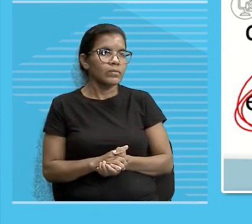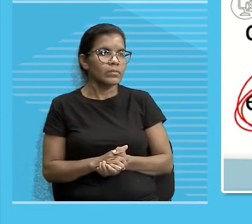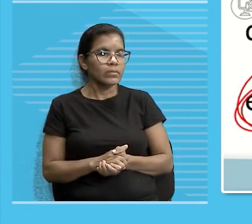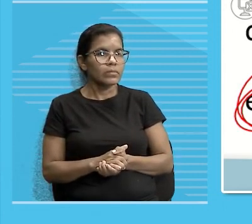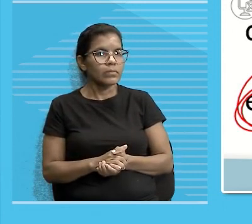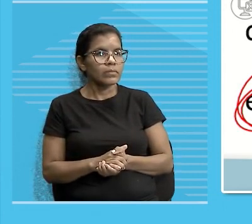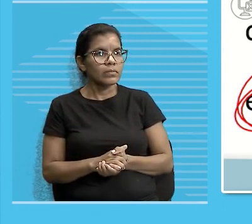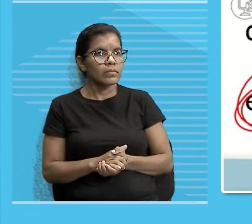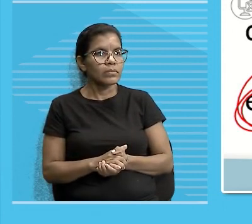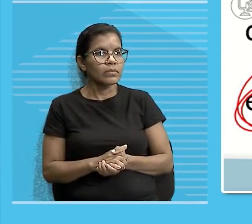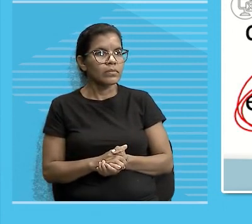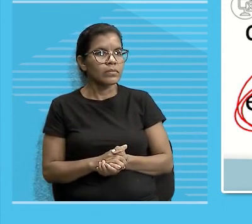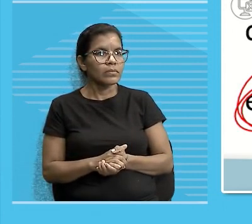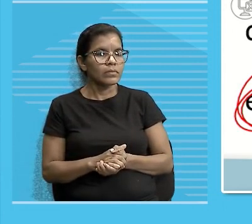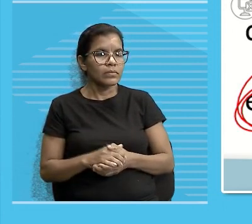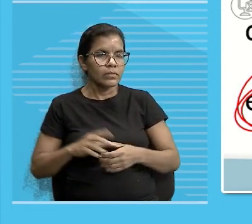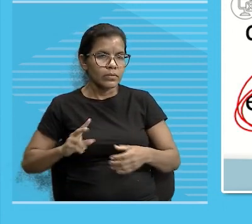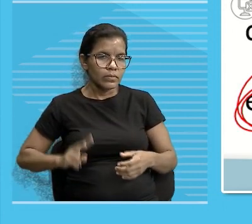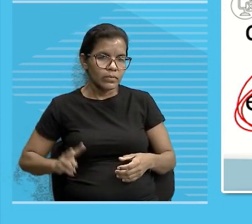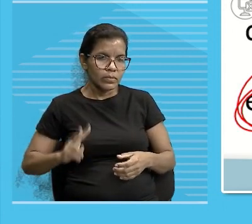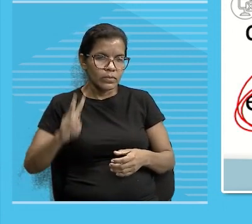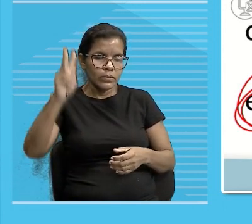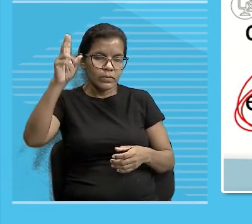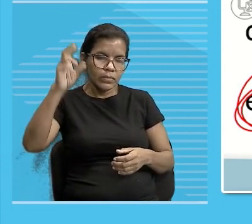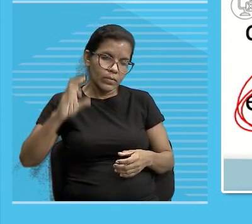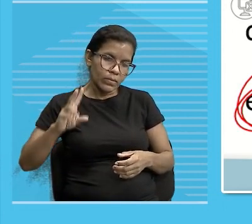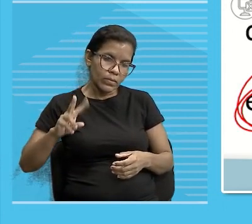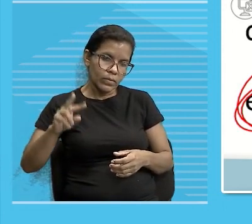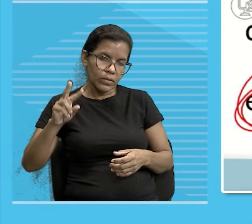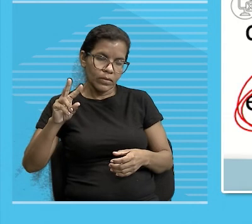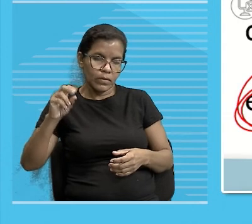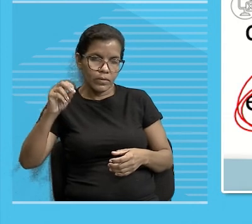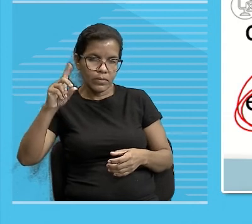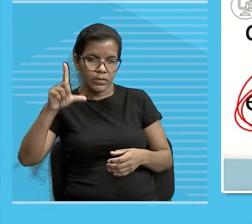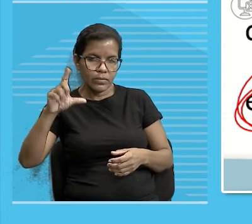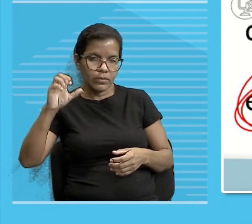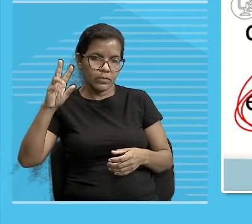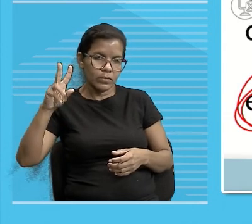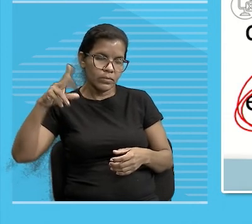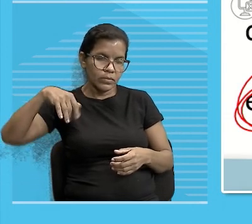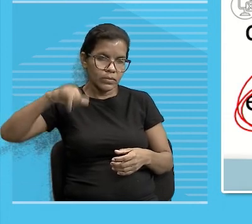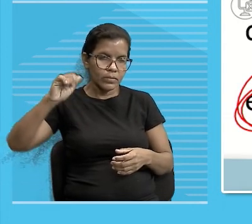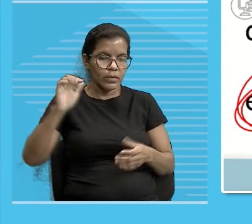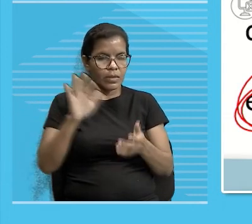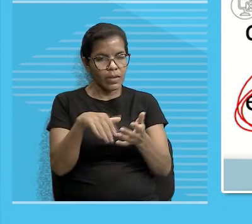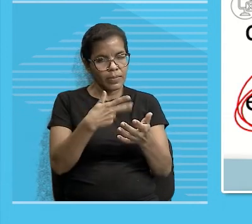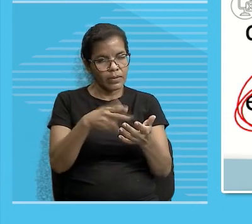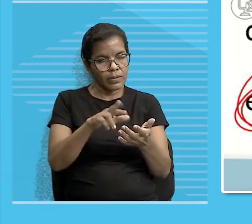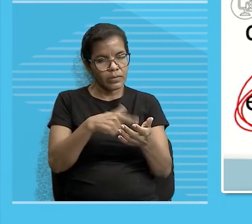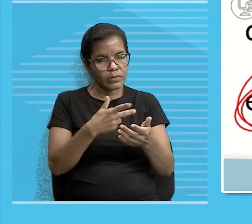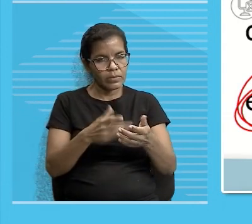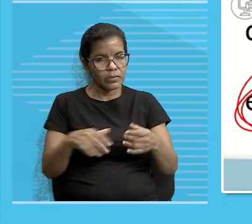gerar volume. A pintura parece uma escultura.